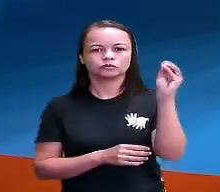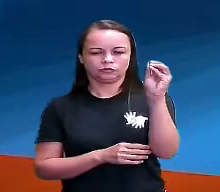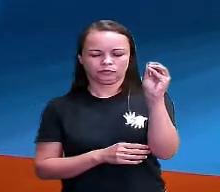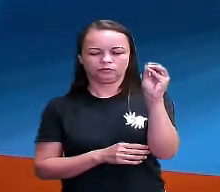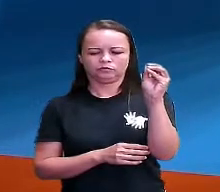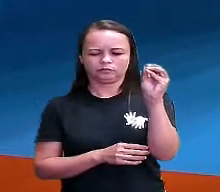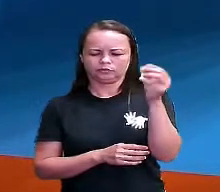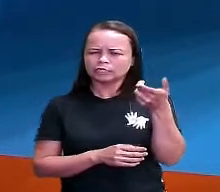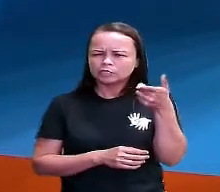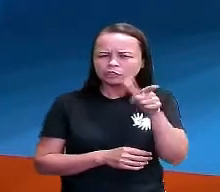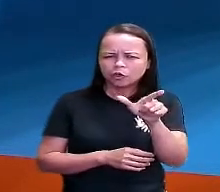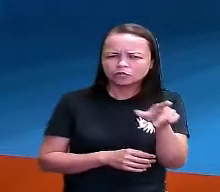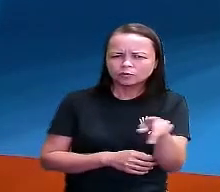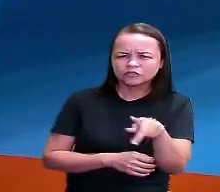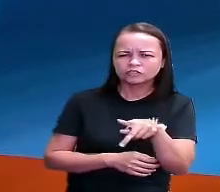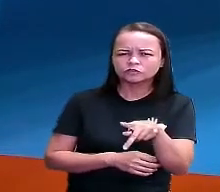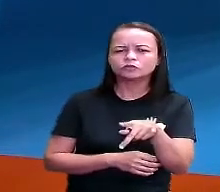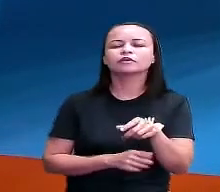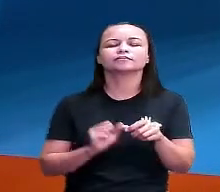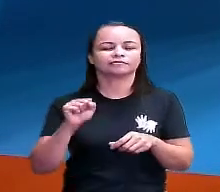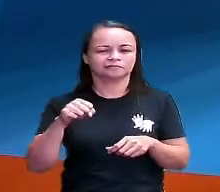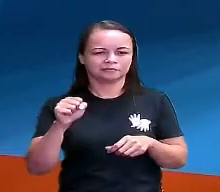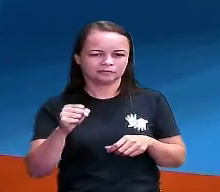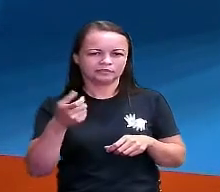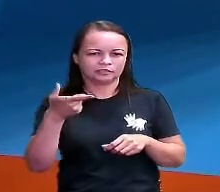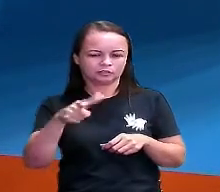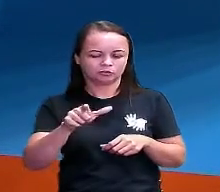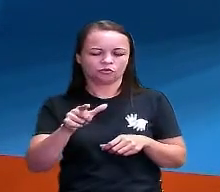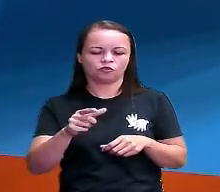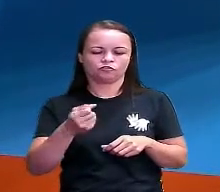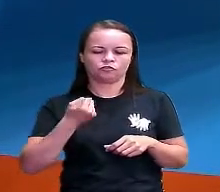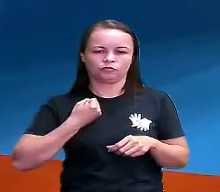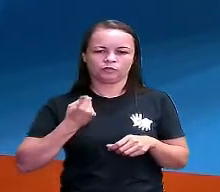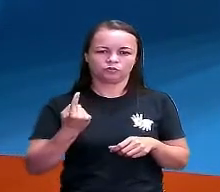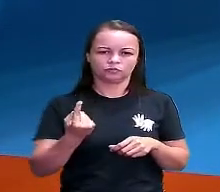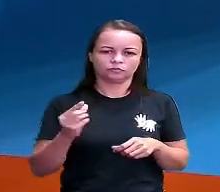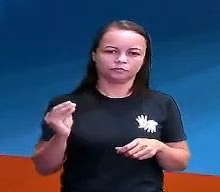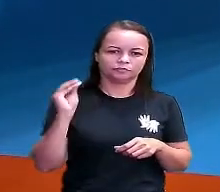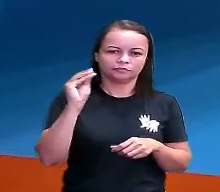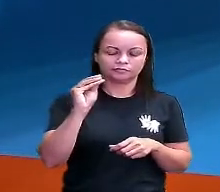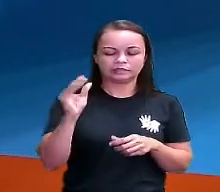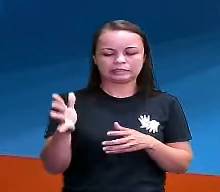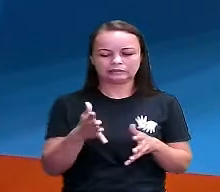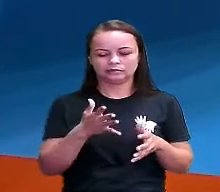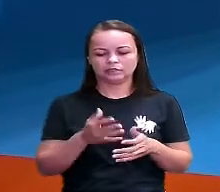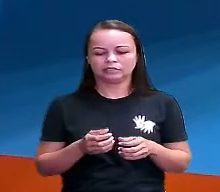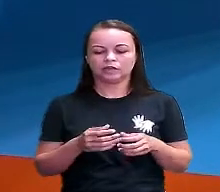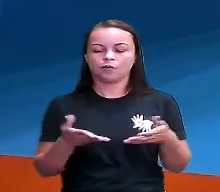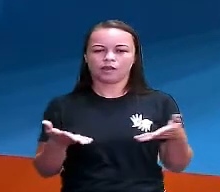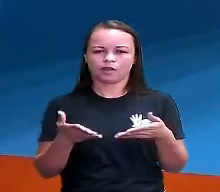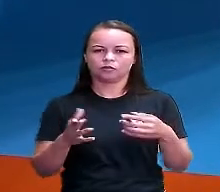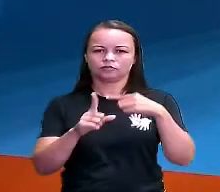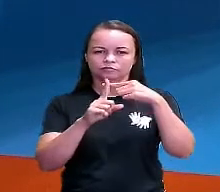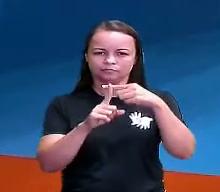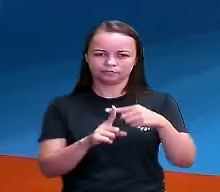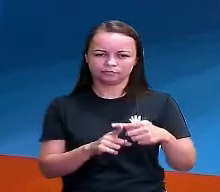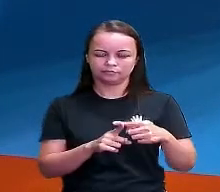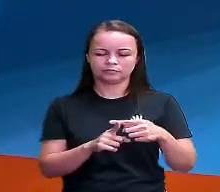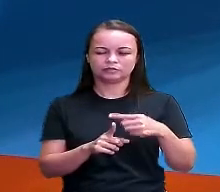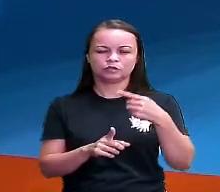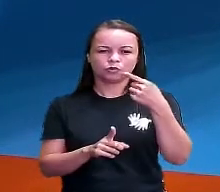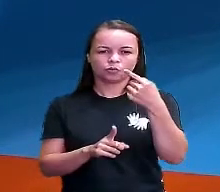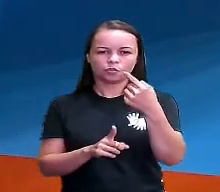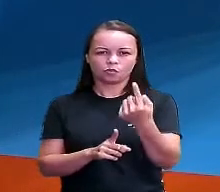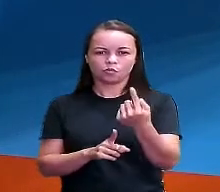novo, professora. Vai subir de novo aqui o número 1. E aí, eu vou somar esses números todinhos aqui, ó. 1